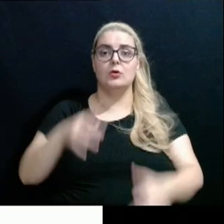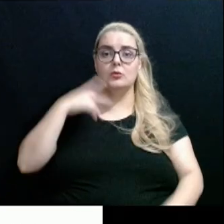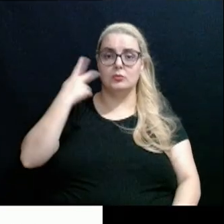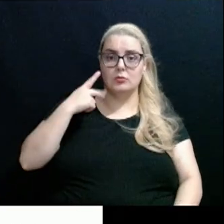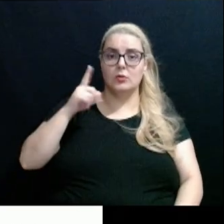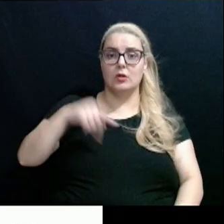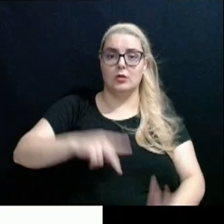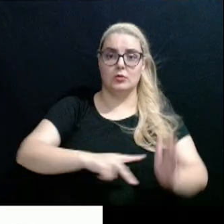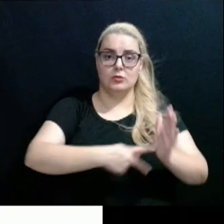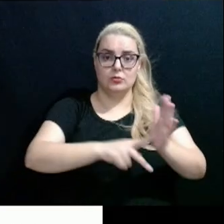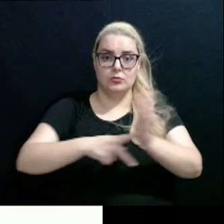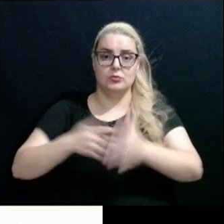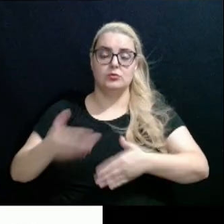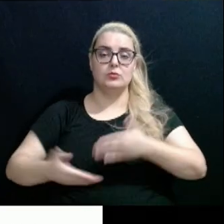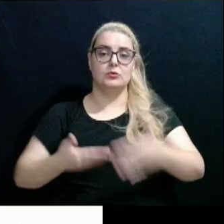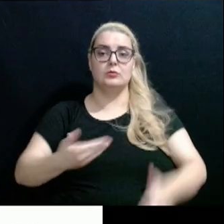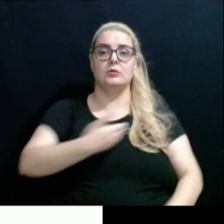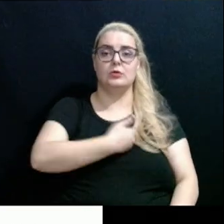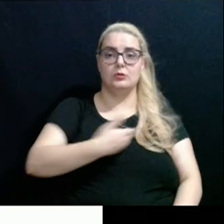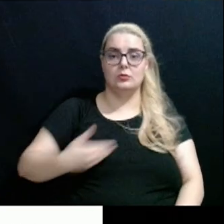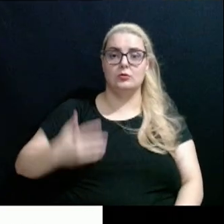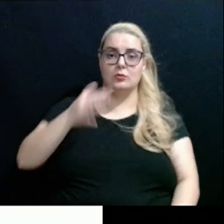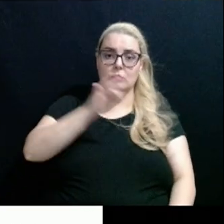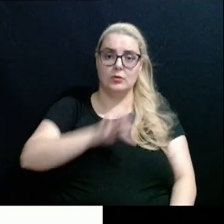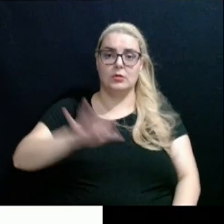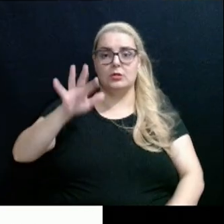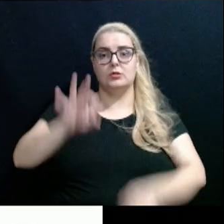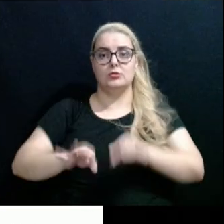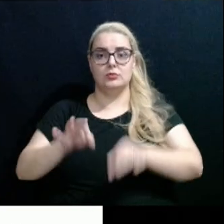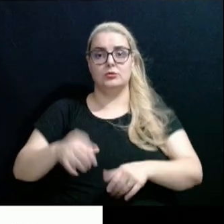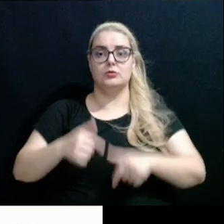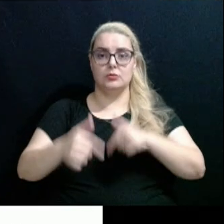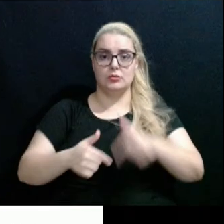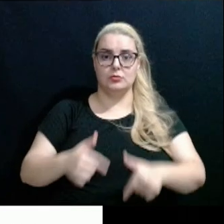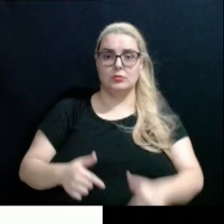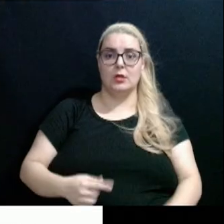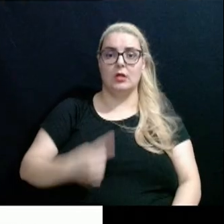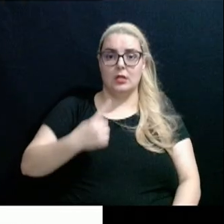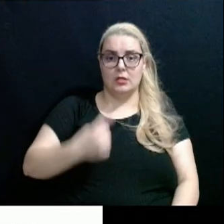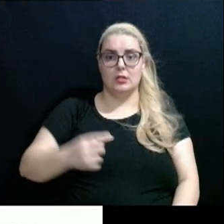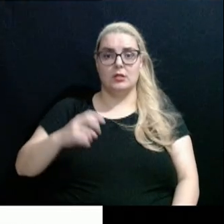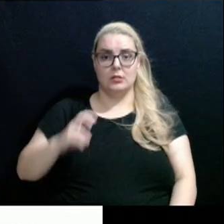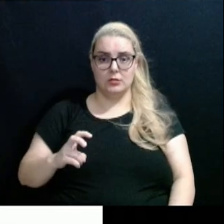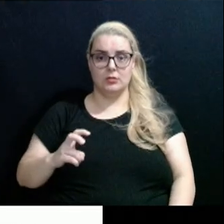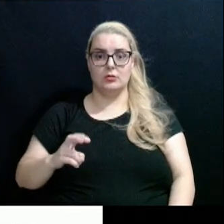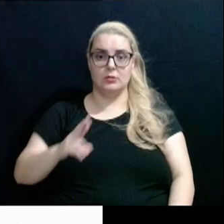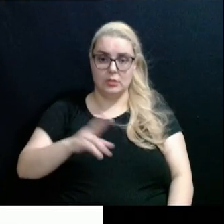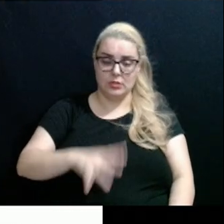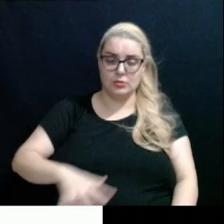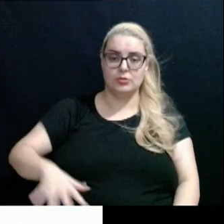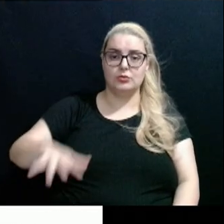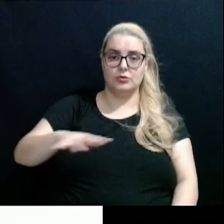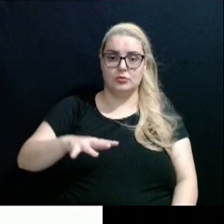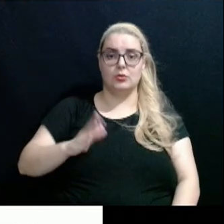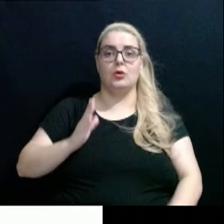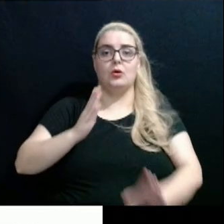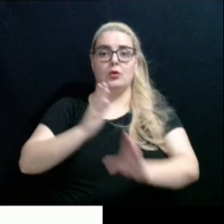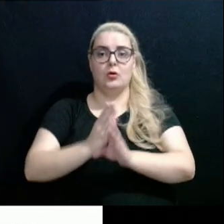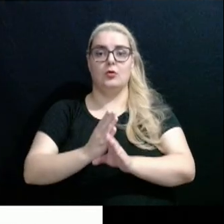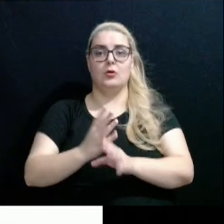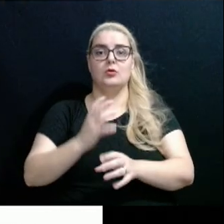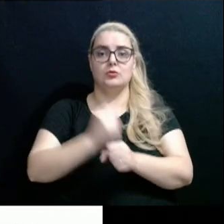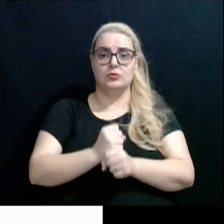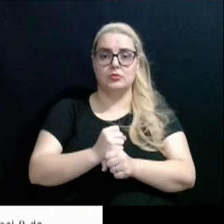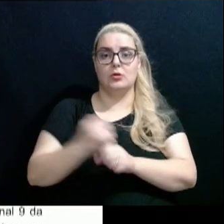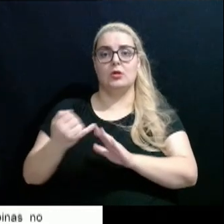Sindicato dos Servidores Públicos Federais da Justiça do Trabalho da 15ª Região. O encontro vai reunir